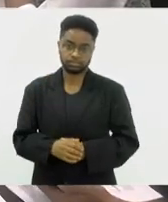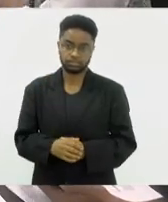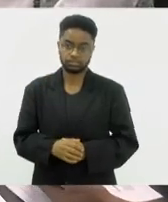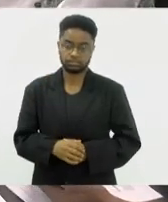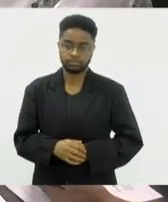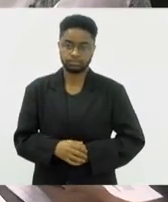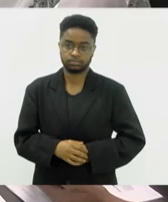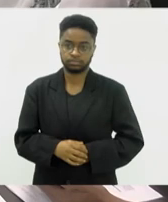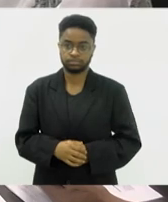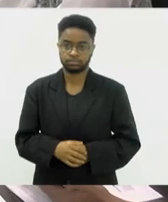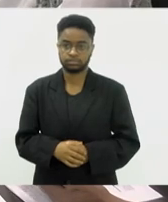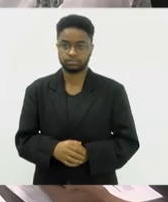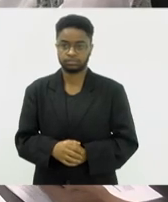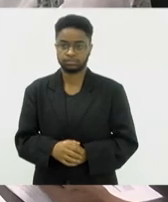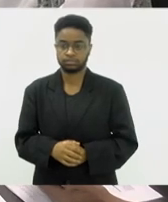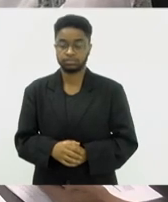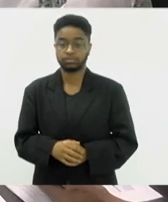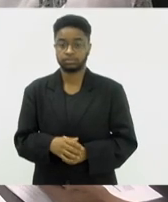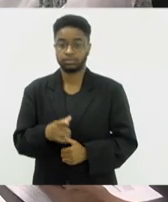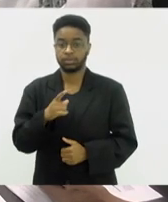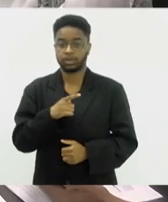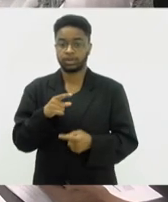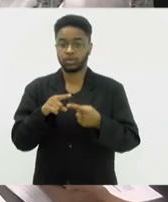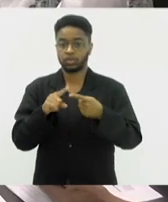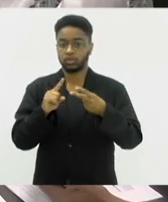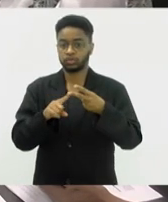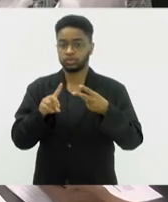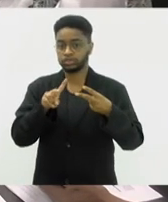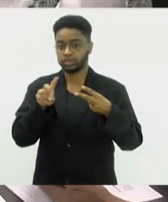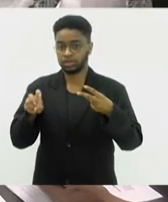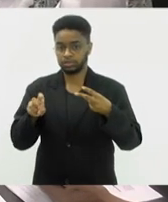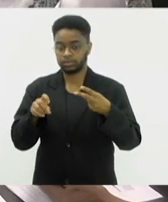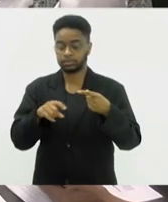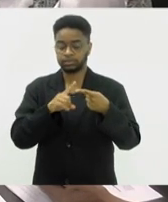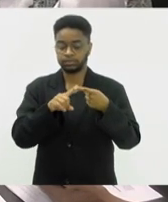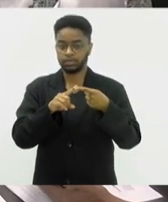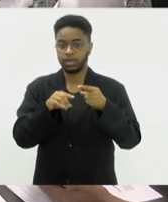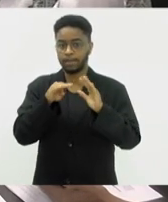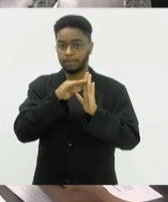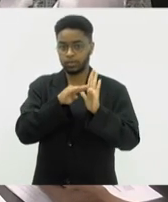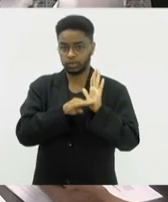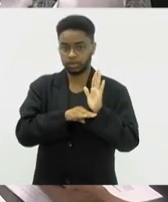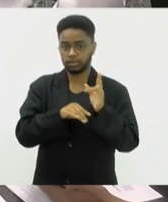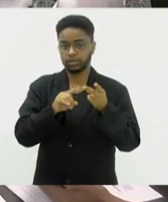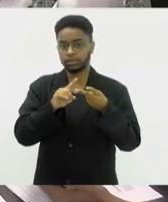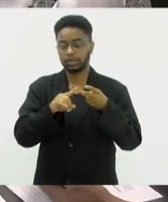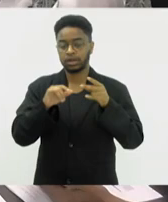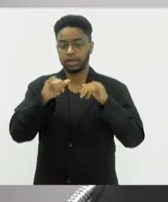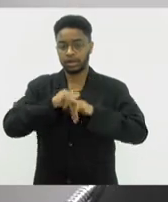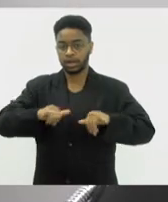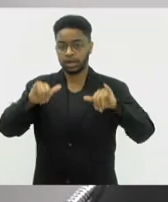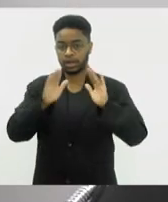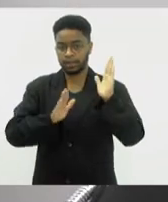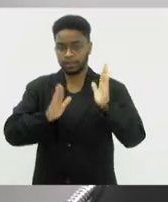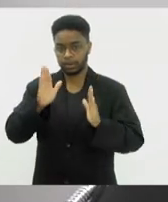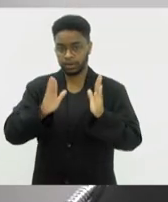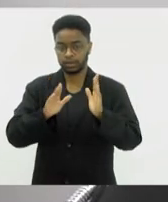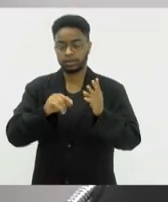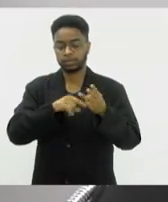política. Então, fica dois temas para discutir: programa, campanha e política,